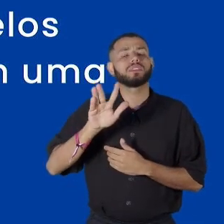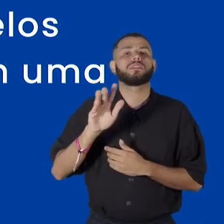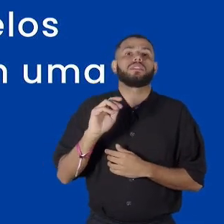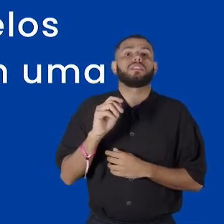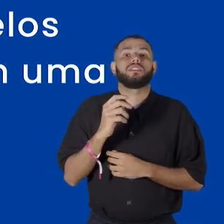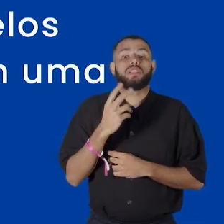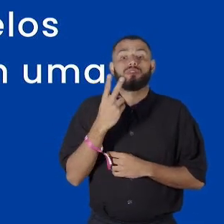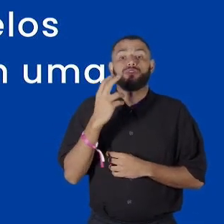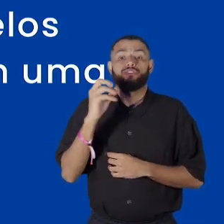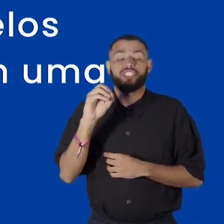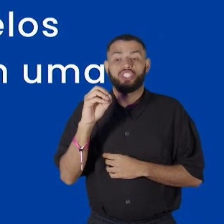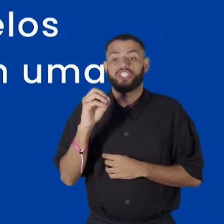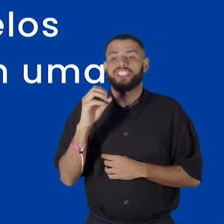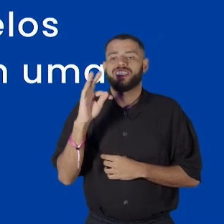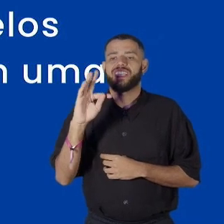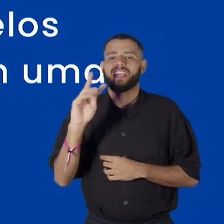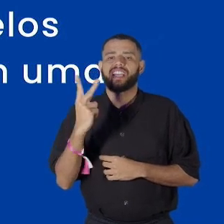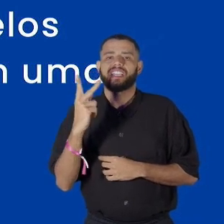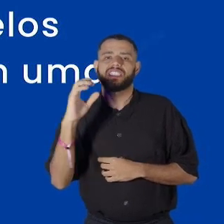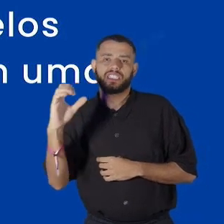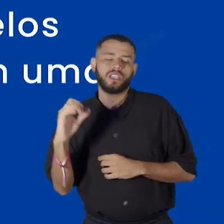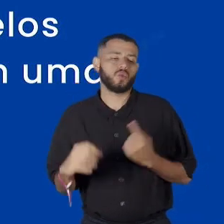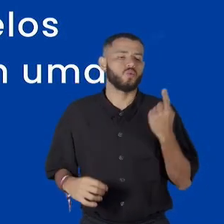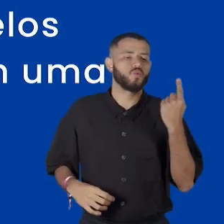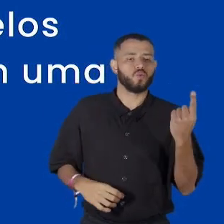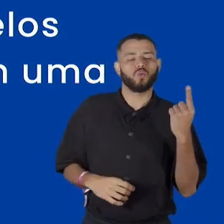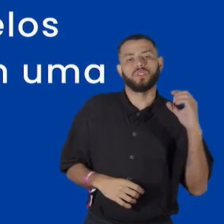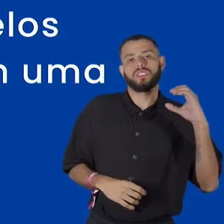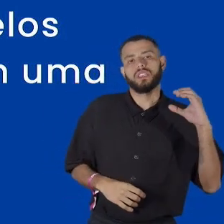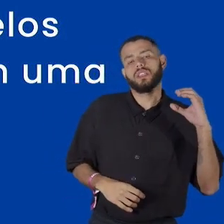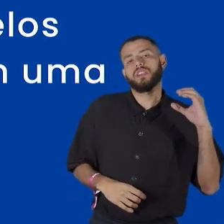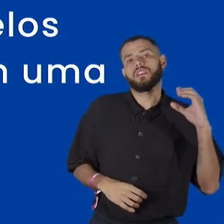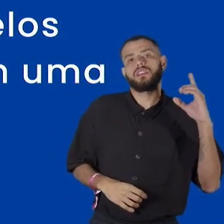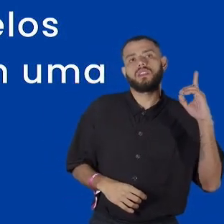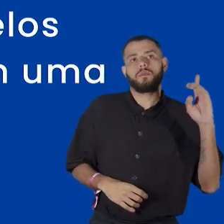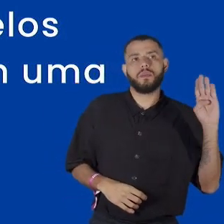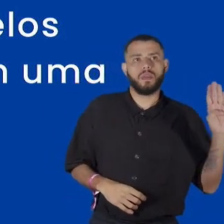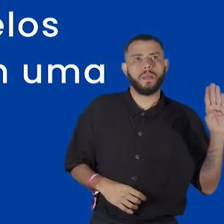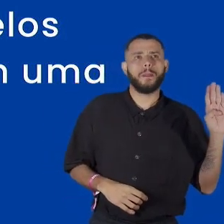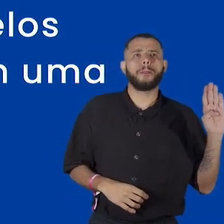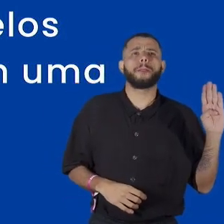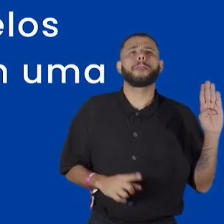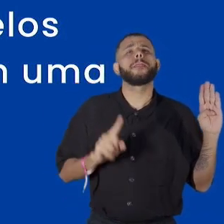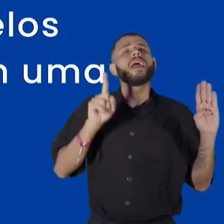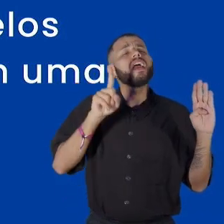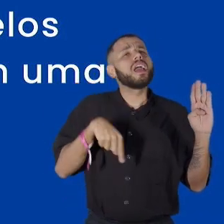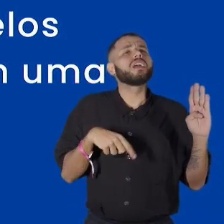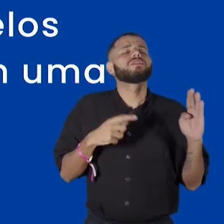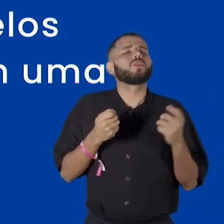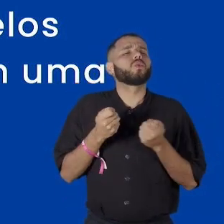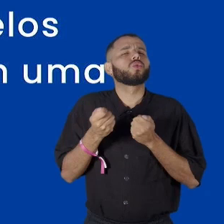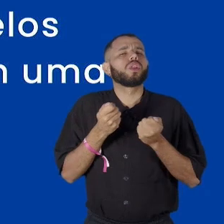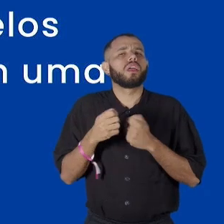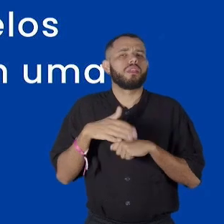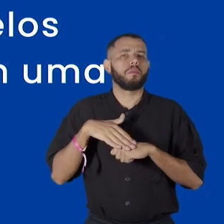1 CBD, uma cannabis do tipo índica, quase igual a do Leonardo lá, só que com controle maior.